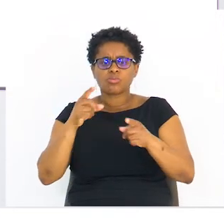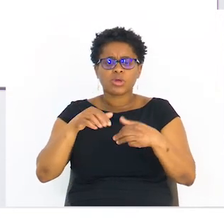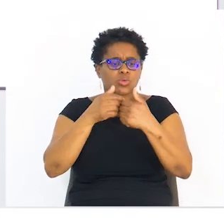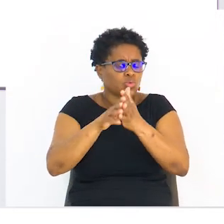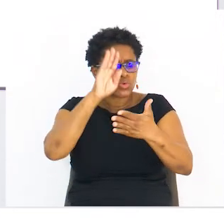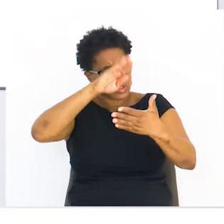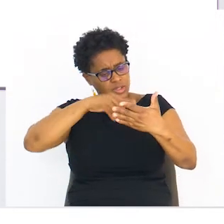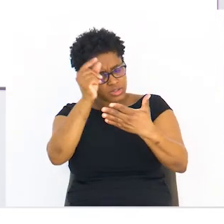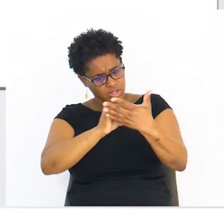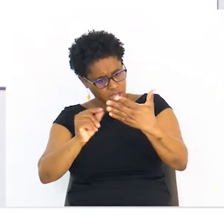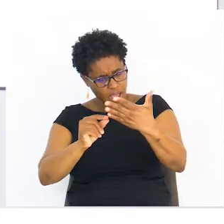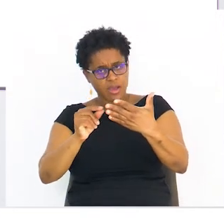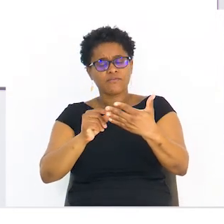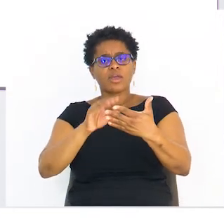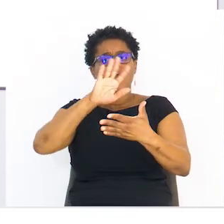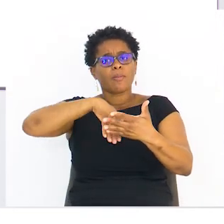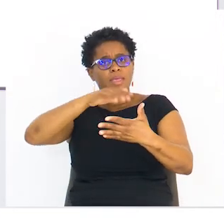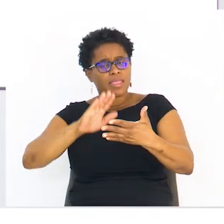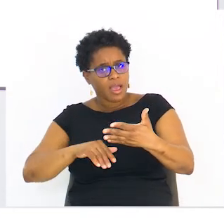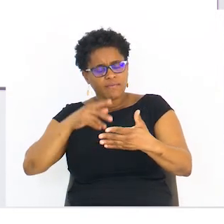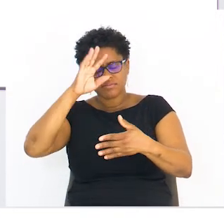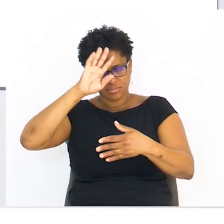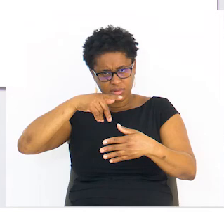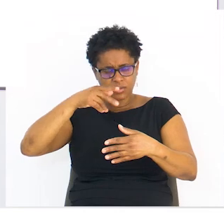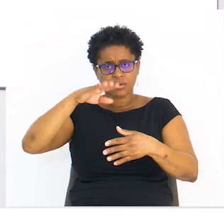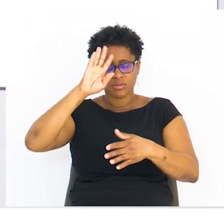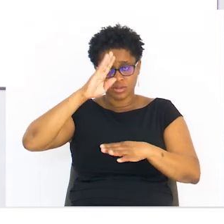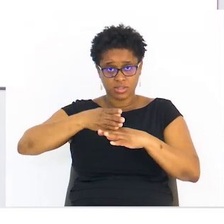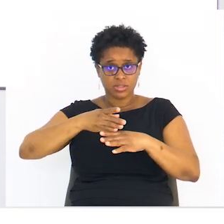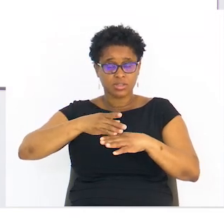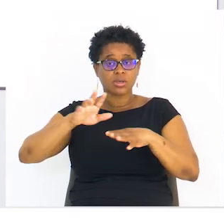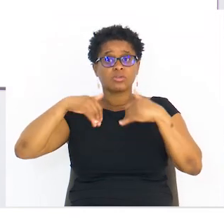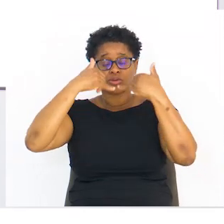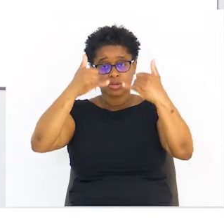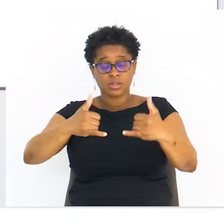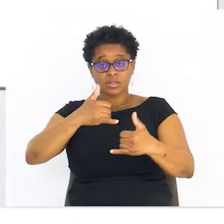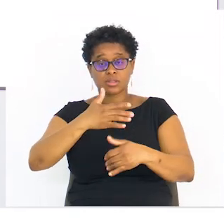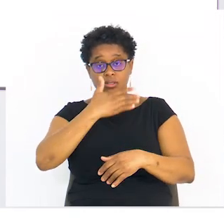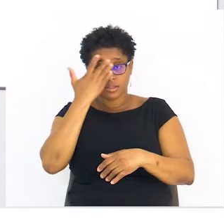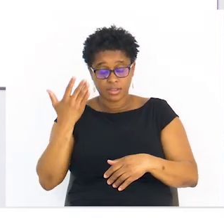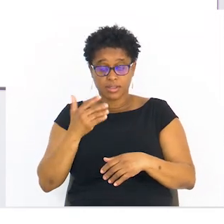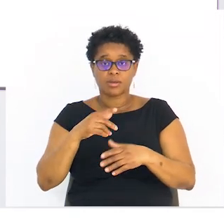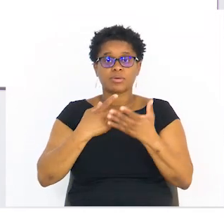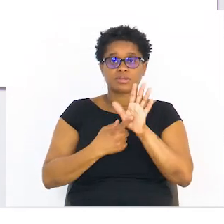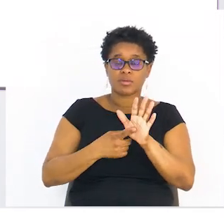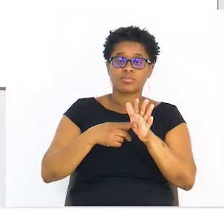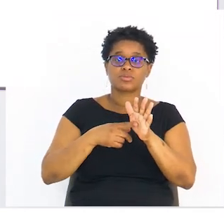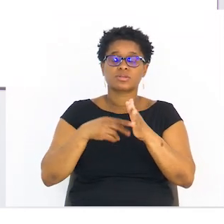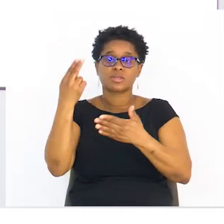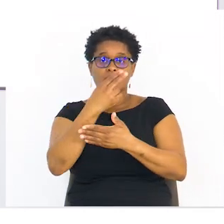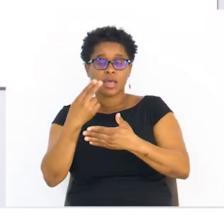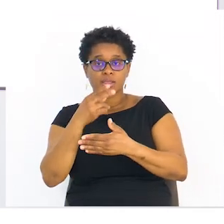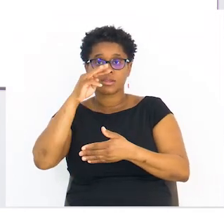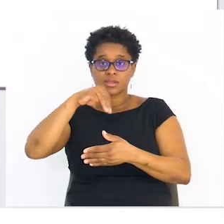pintavam, acreditavam que acontecia exatamente no dia seguinte. Como exemplo de arte móvel, temos